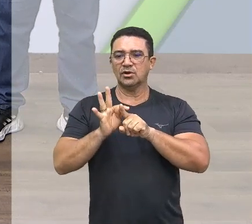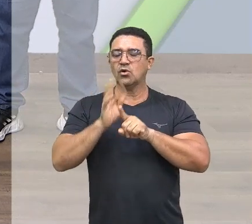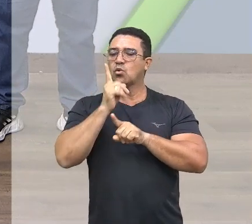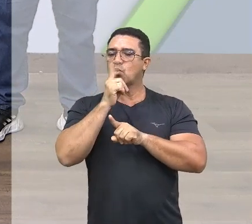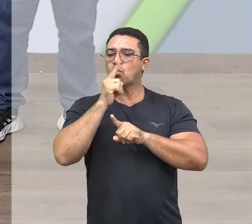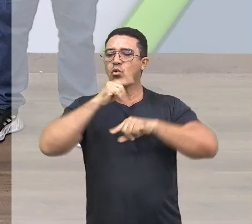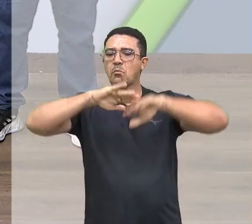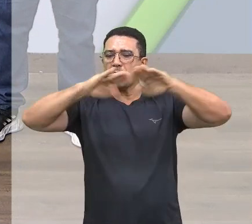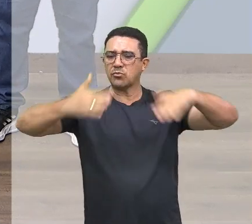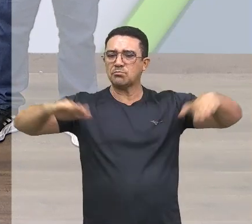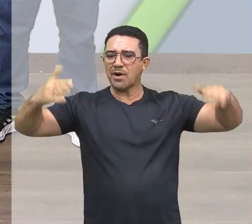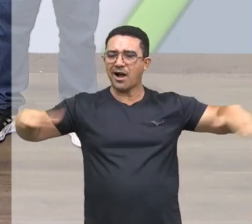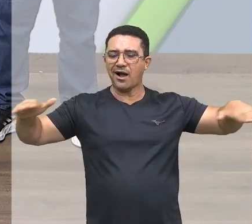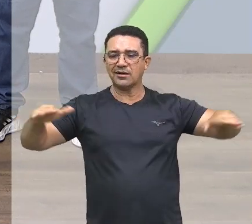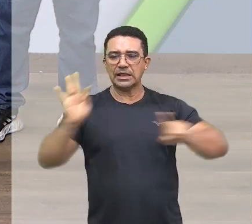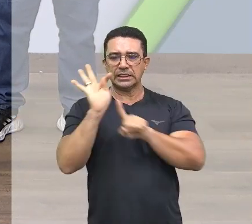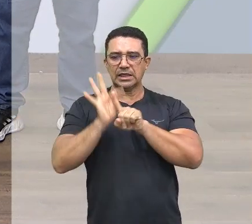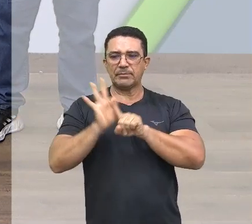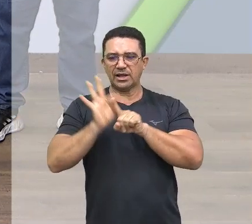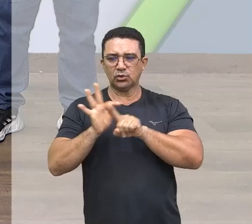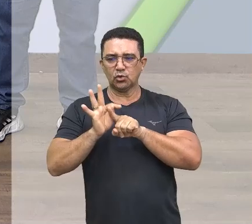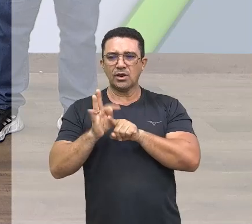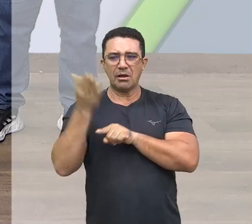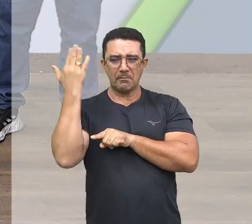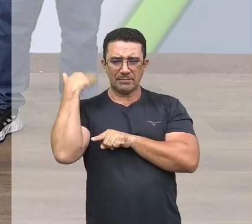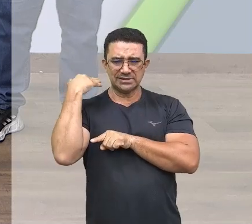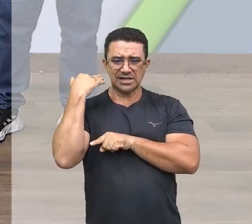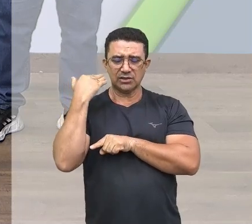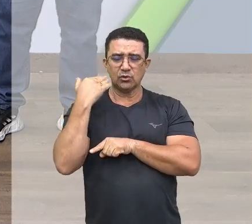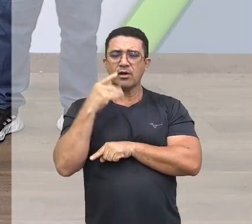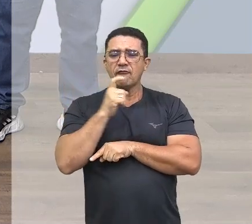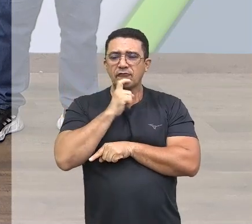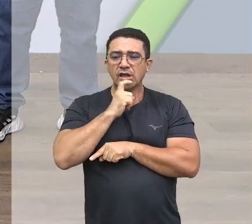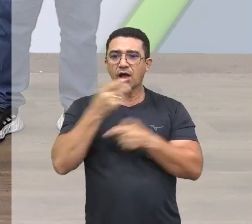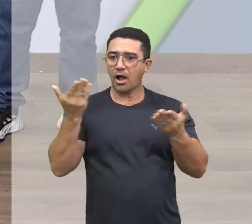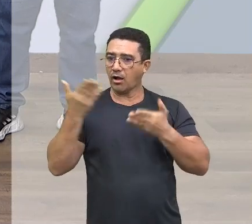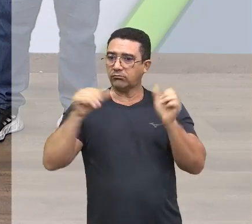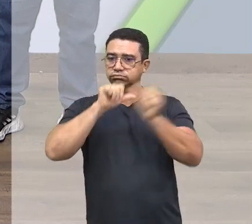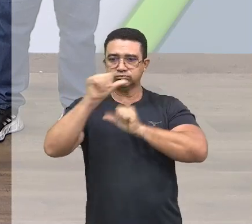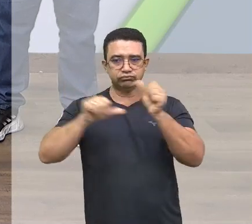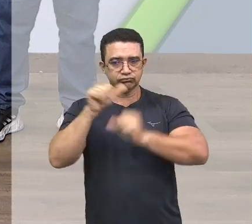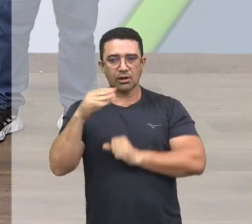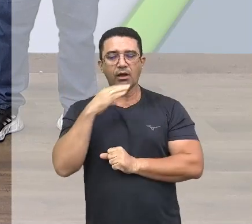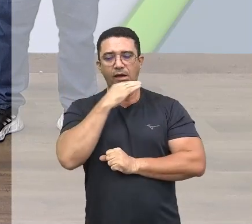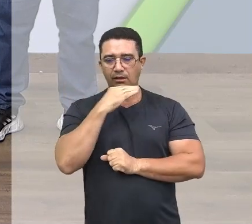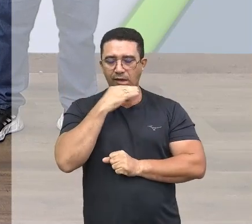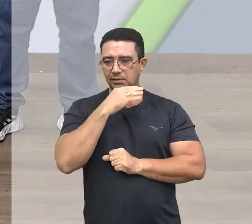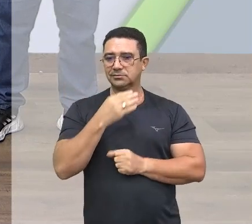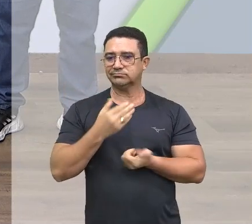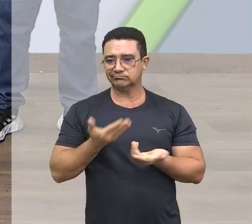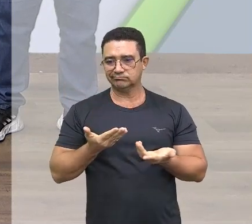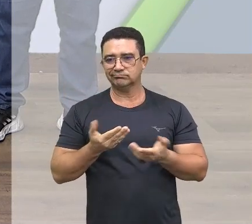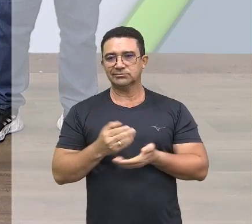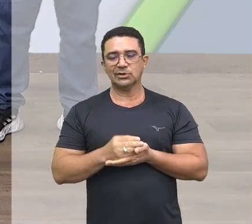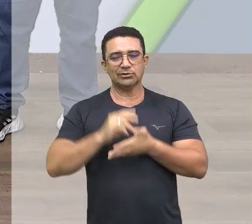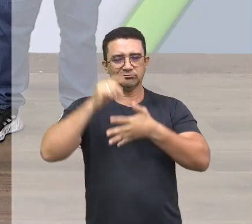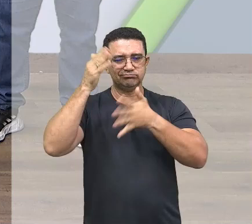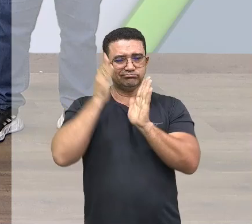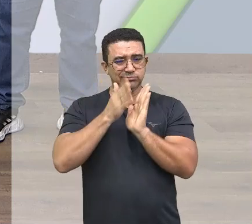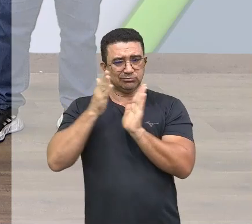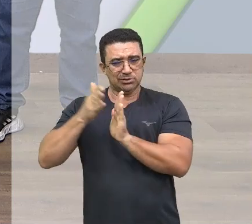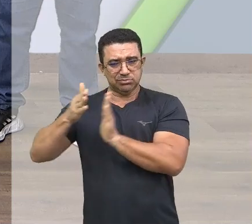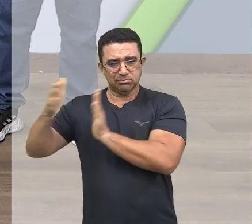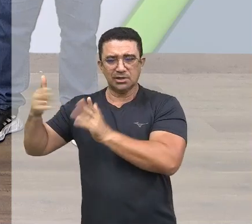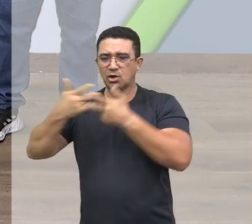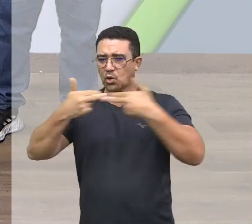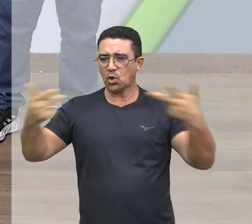em regiões que costumavam ser mais frias, vão estar mais quentes e assim sucessivamente. Então nós temos uma série de fatores